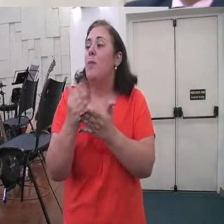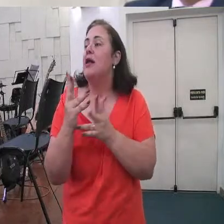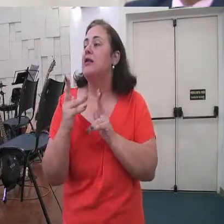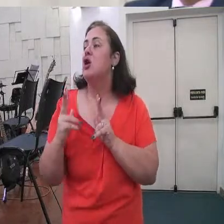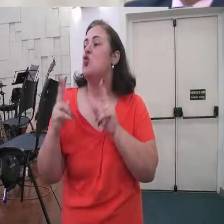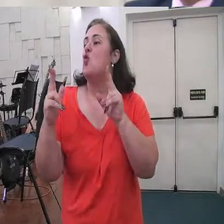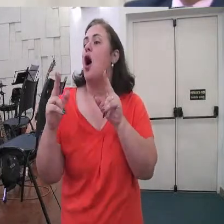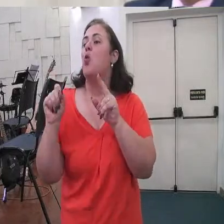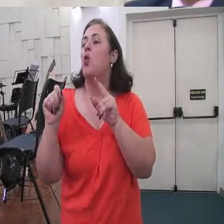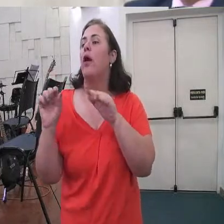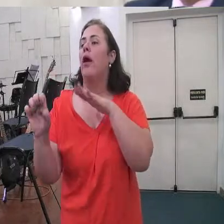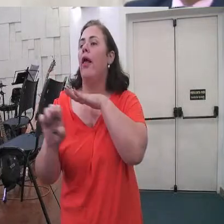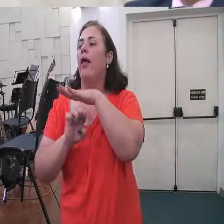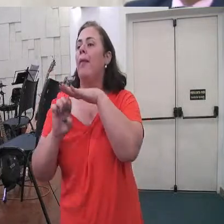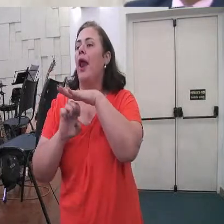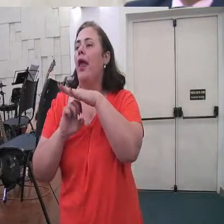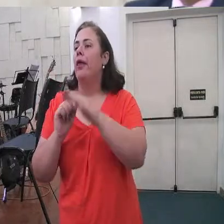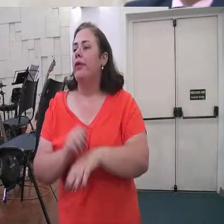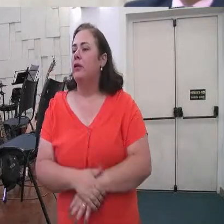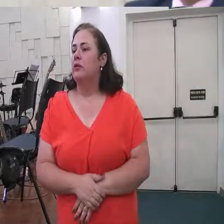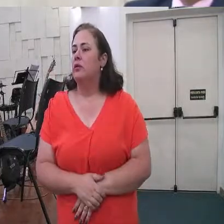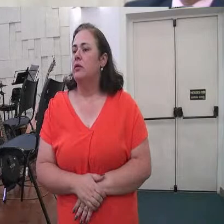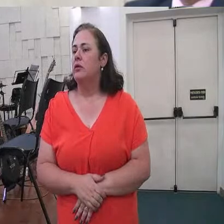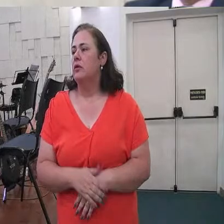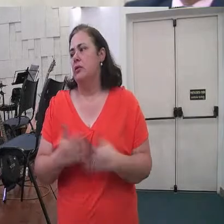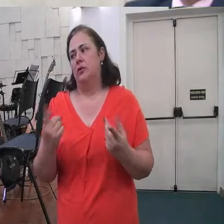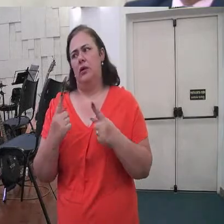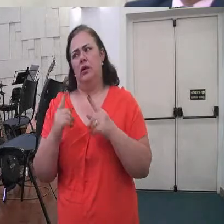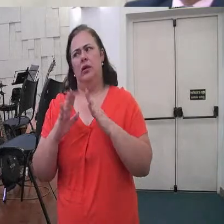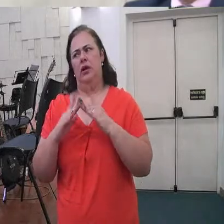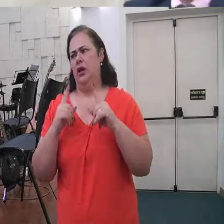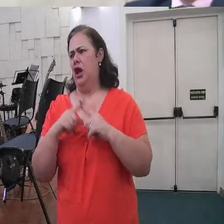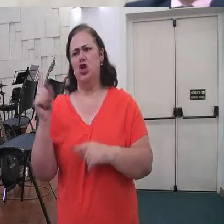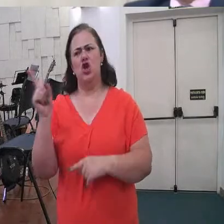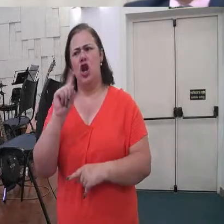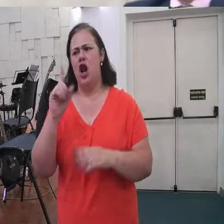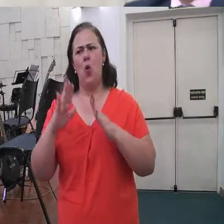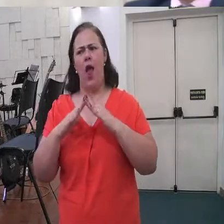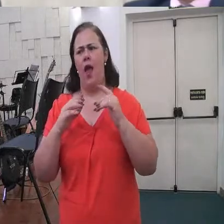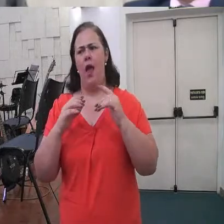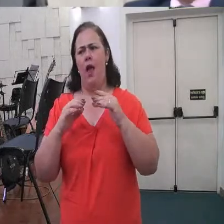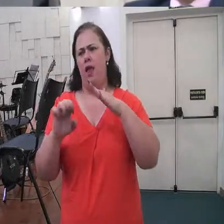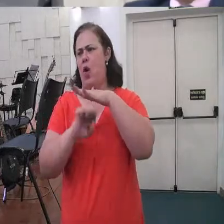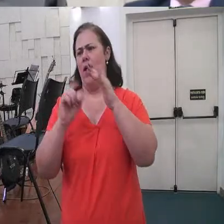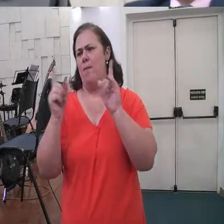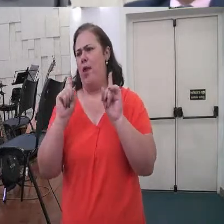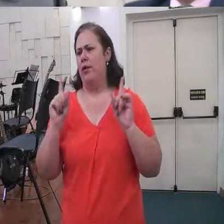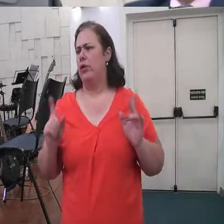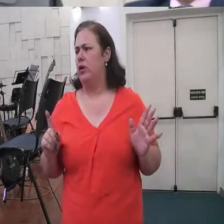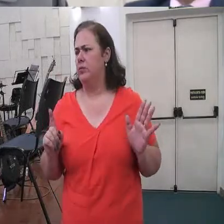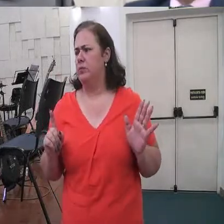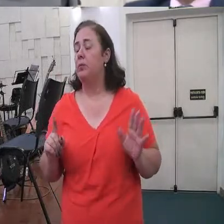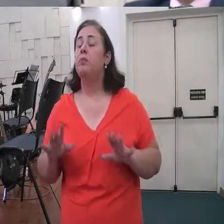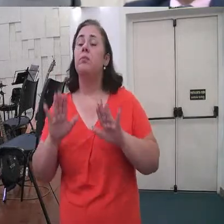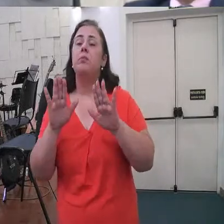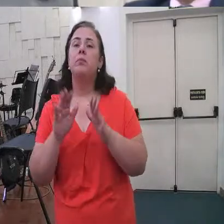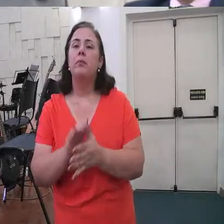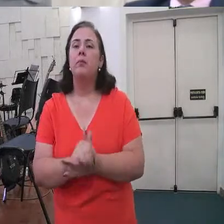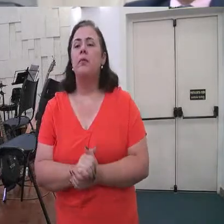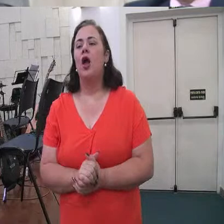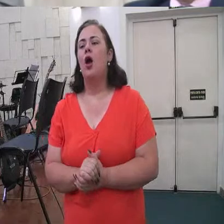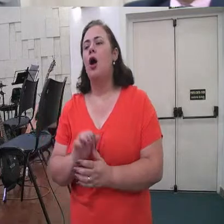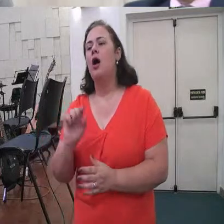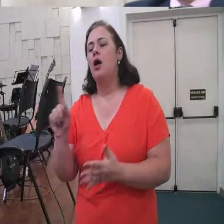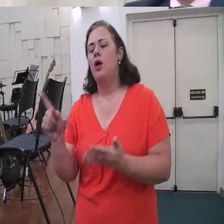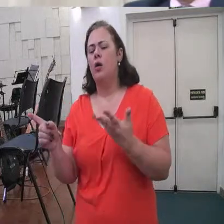a fé eclética. O que é a fé eclética? É aquela fé que está aberta para o